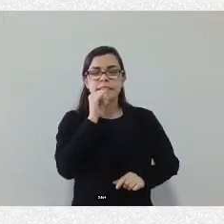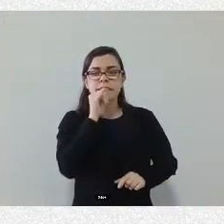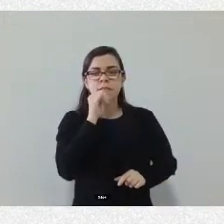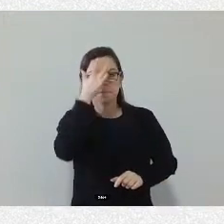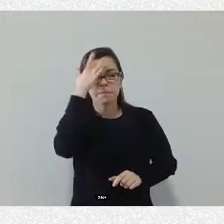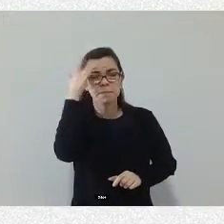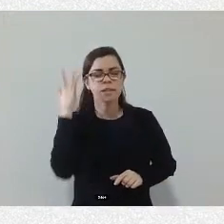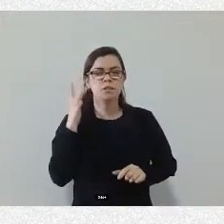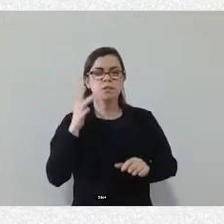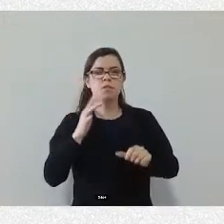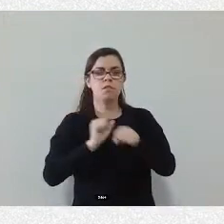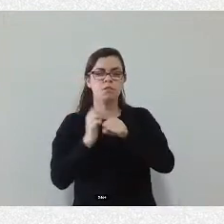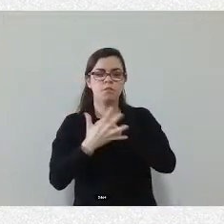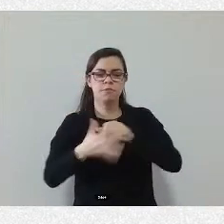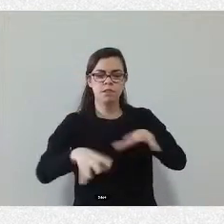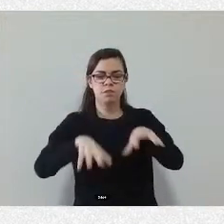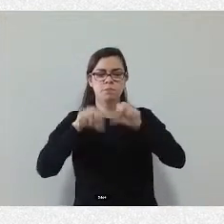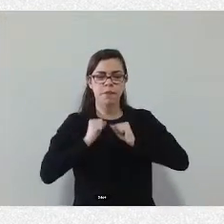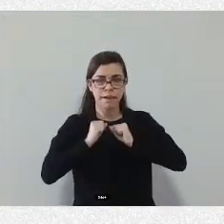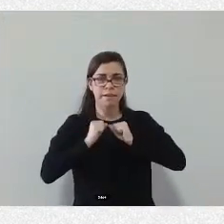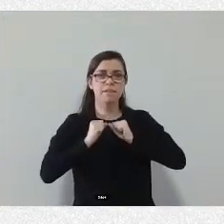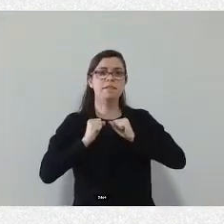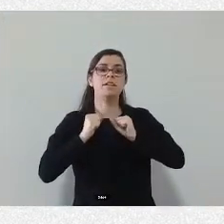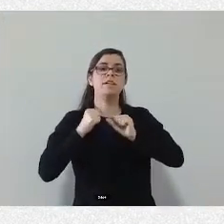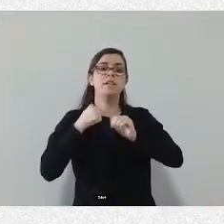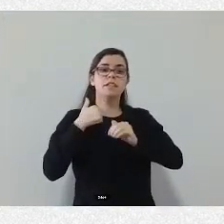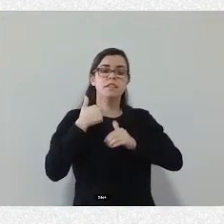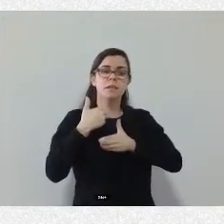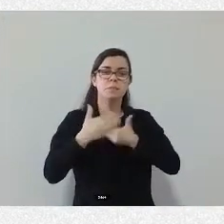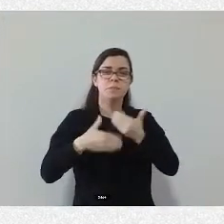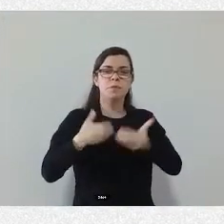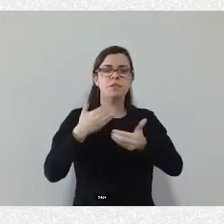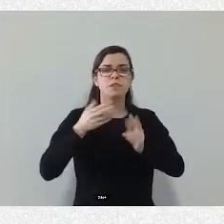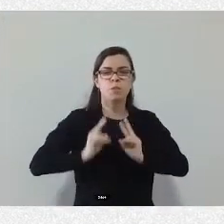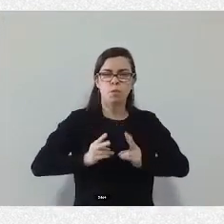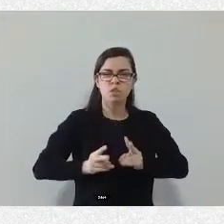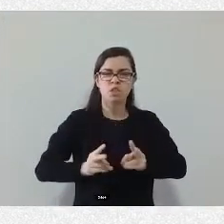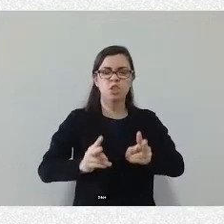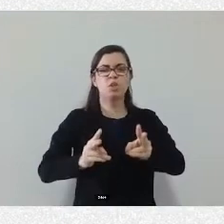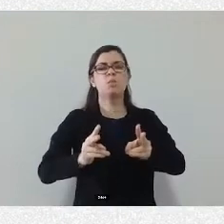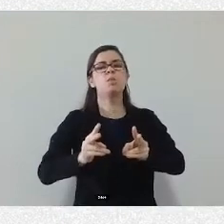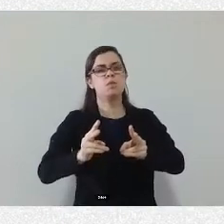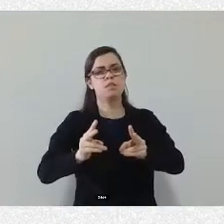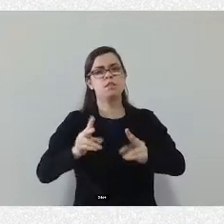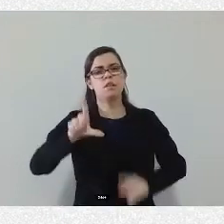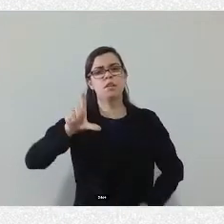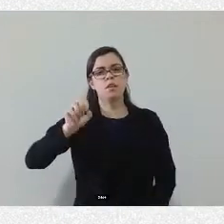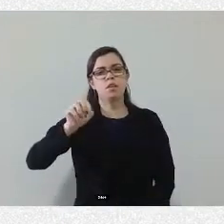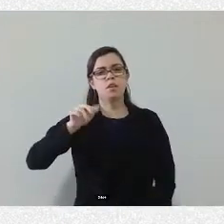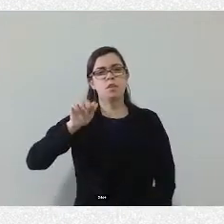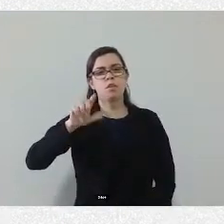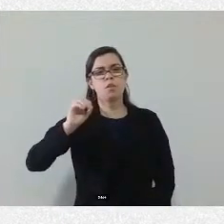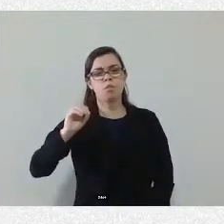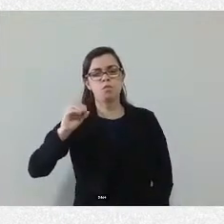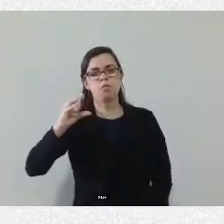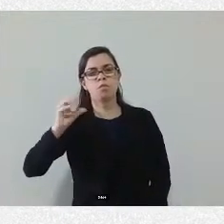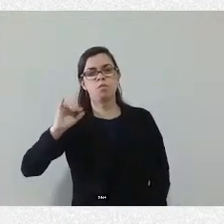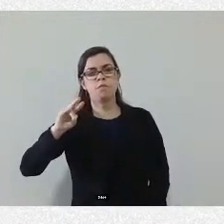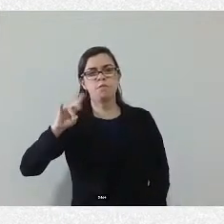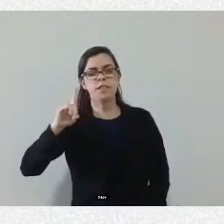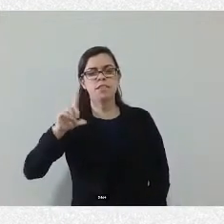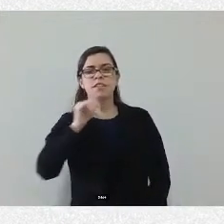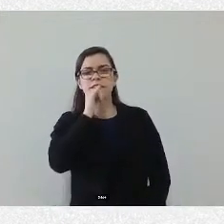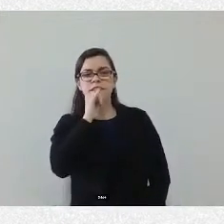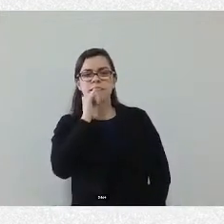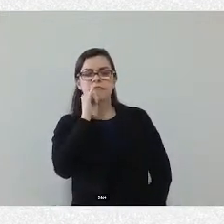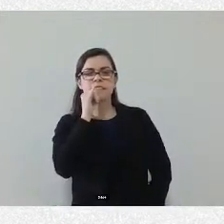são sintomas aí, né, relacionados a cansaço, fadiga, dificuldade de concentração, ansiedade, dificuldade